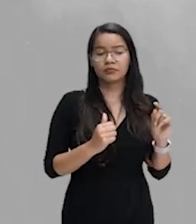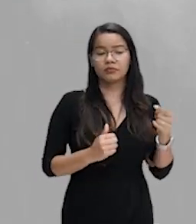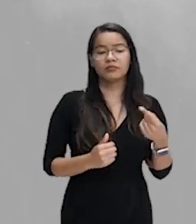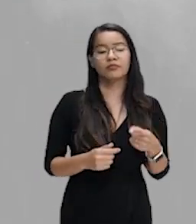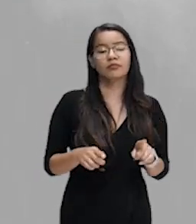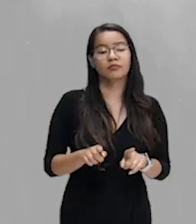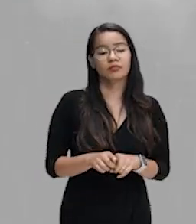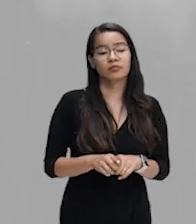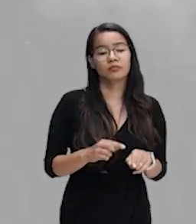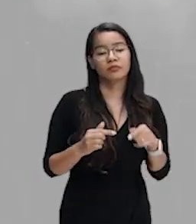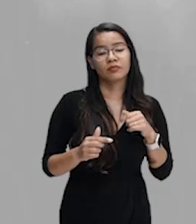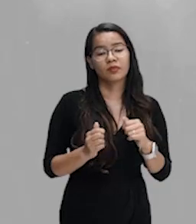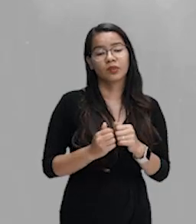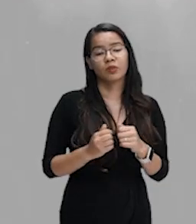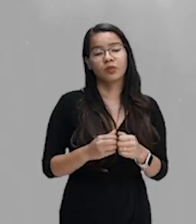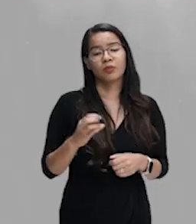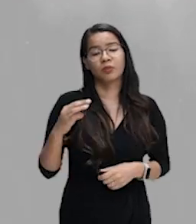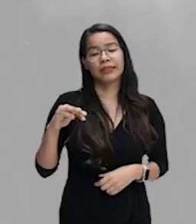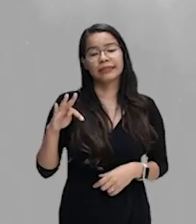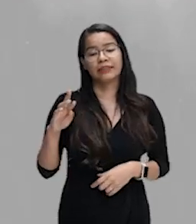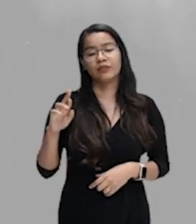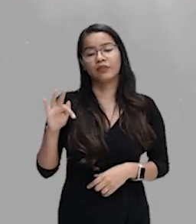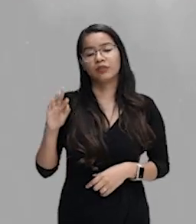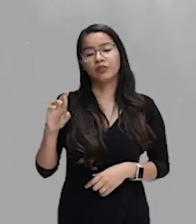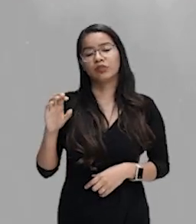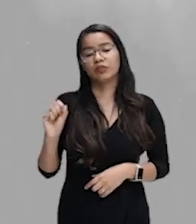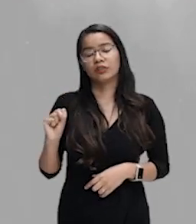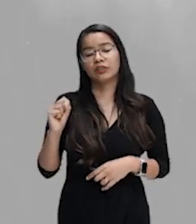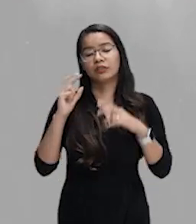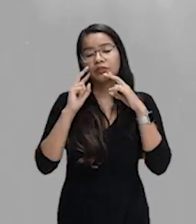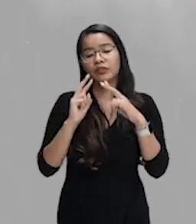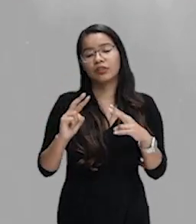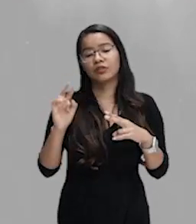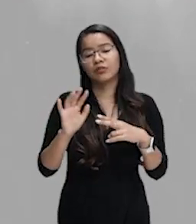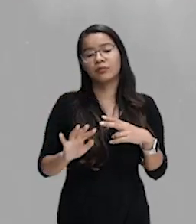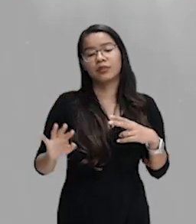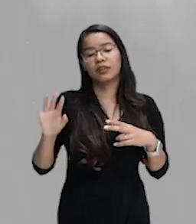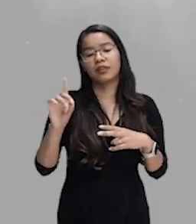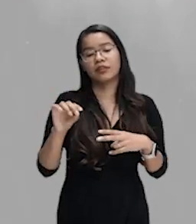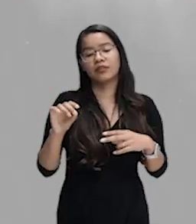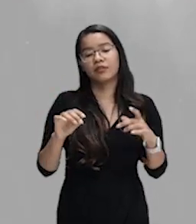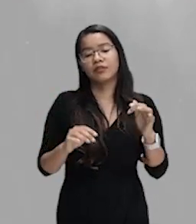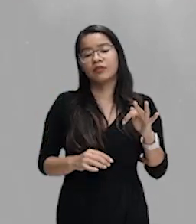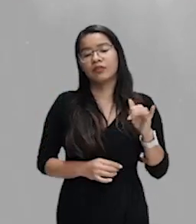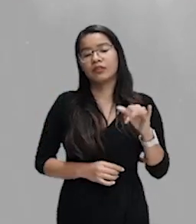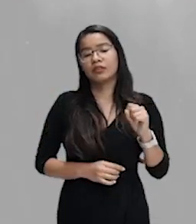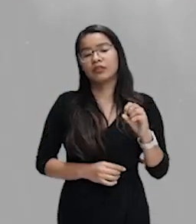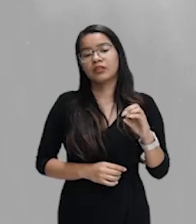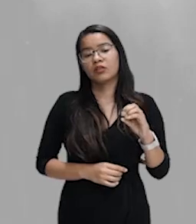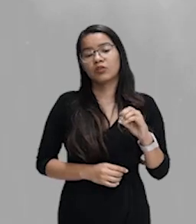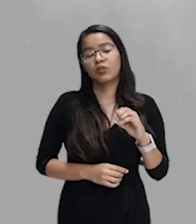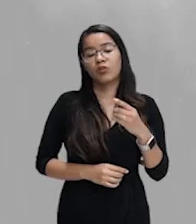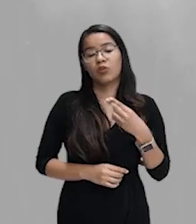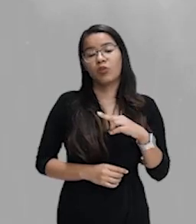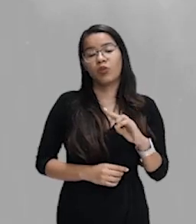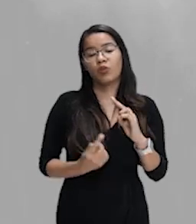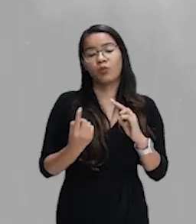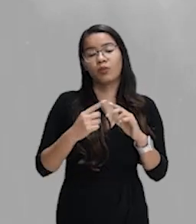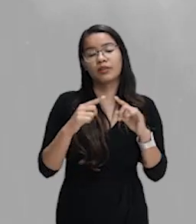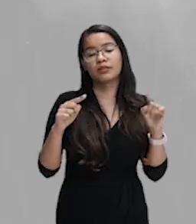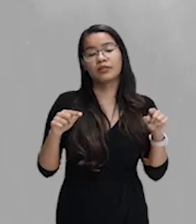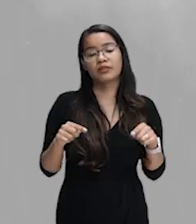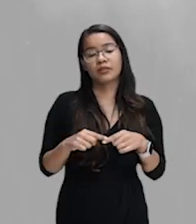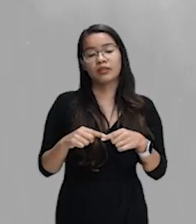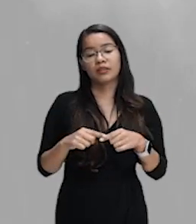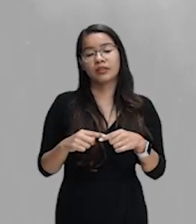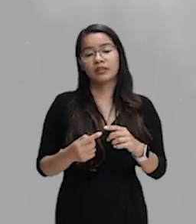trabalham com metáforas. Vocês estão vendo um ambiente? Esse ambiente é físico, né? Uma sala chamada Mae West, que é uma